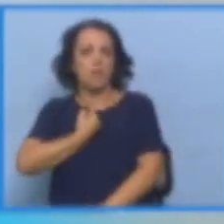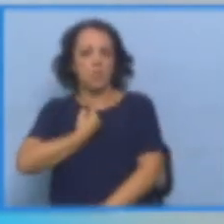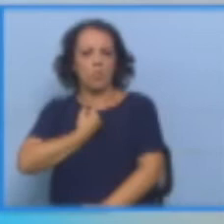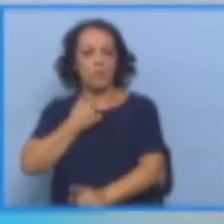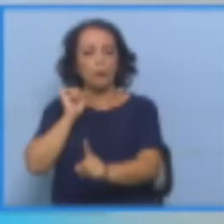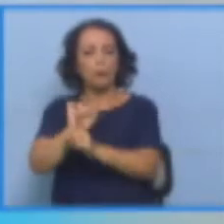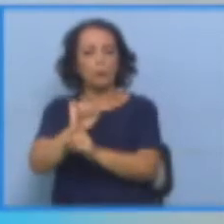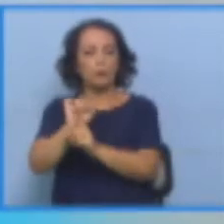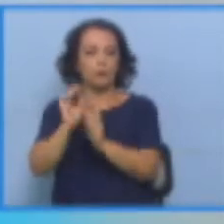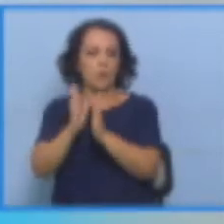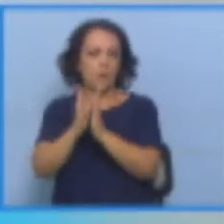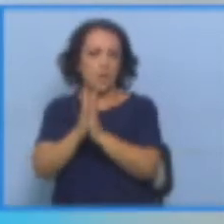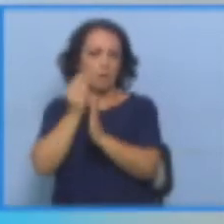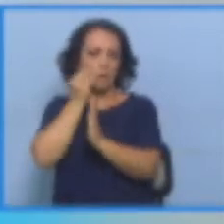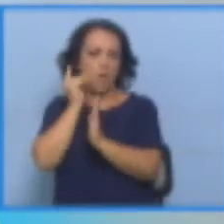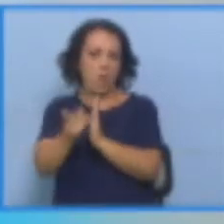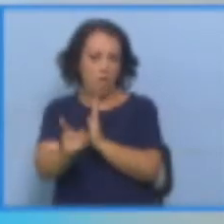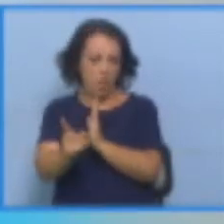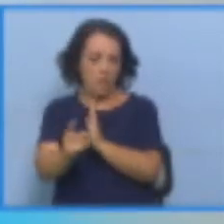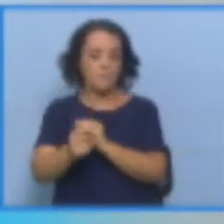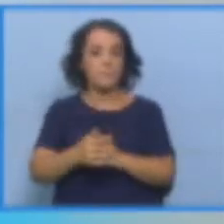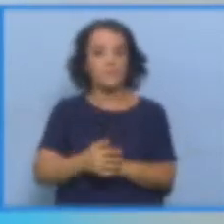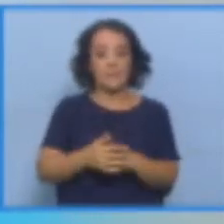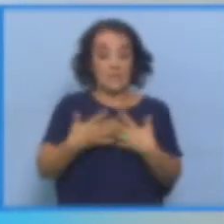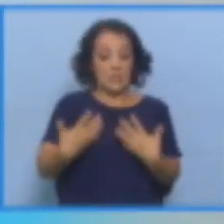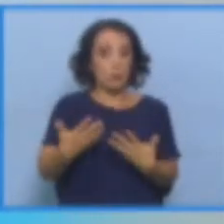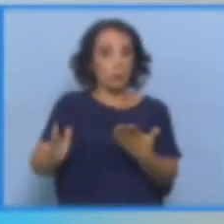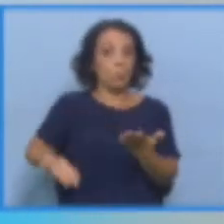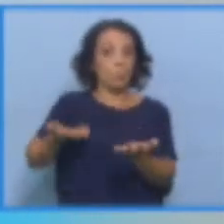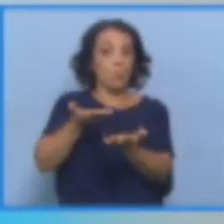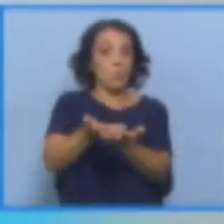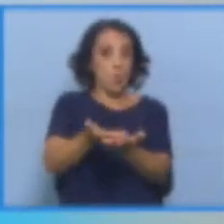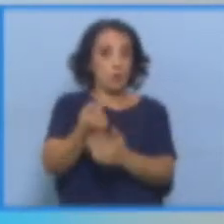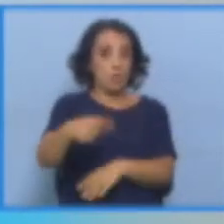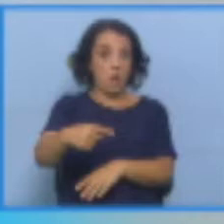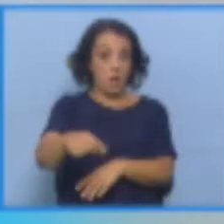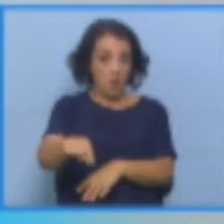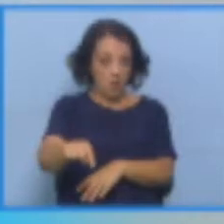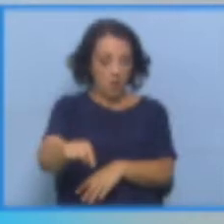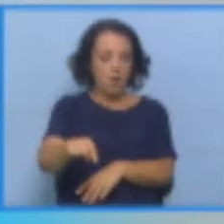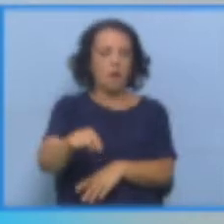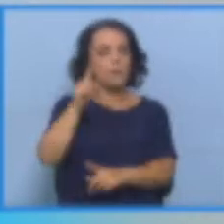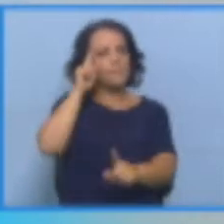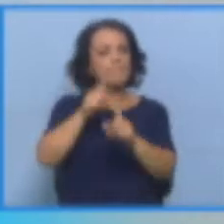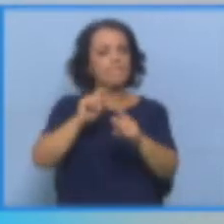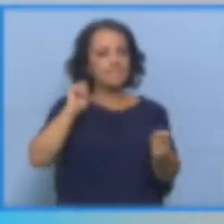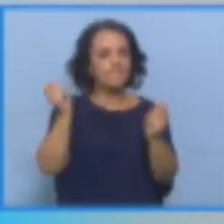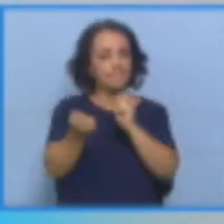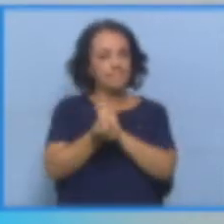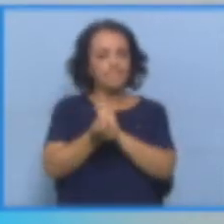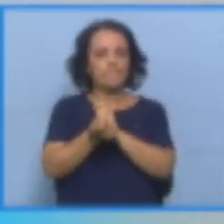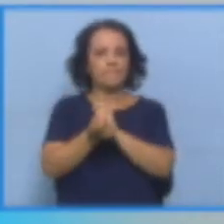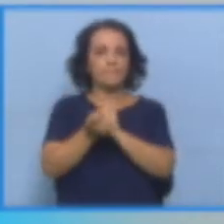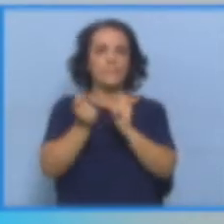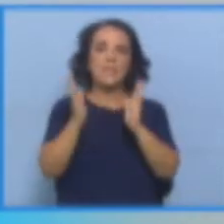Igreja é. Há uma proposta em cima da mesa clara com este pontificado, da mudança um bocadinho de dinâmicas, de